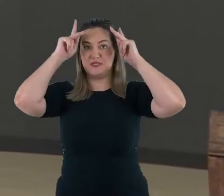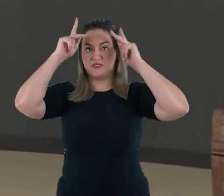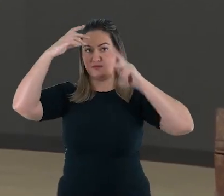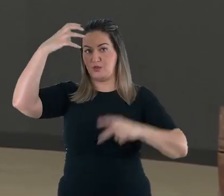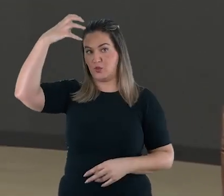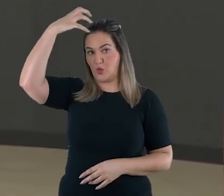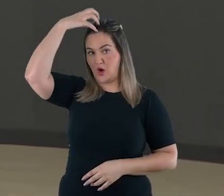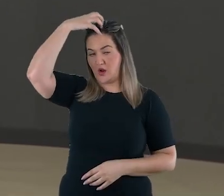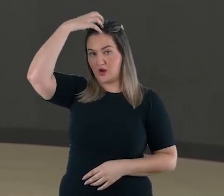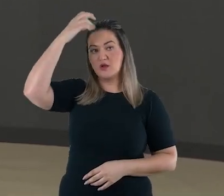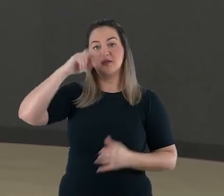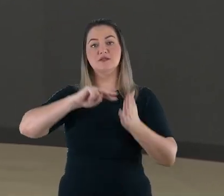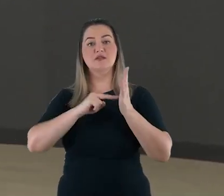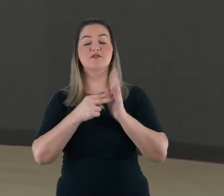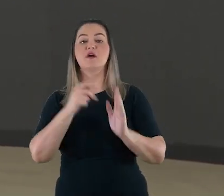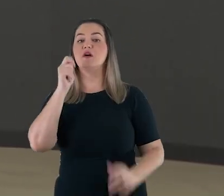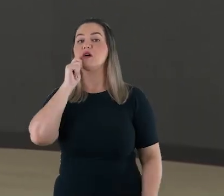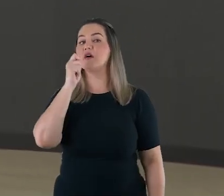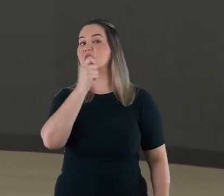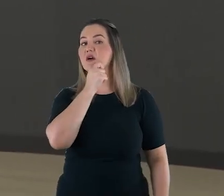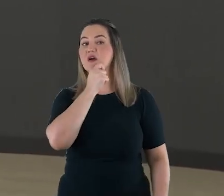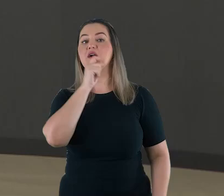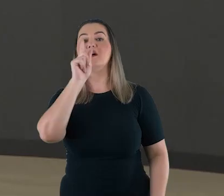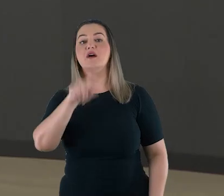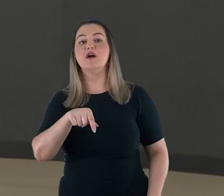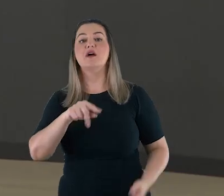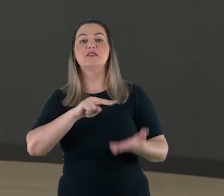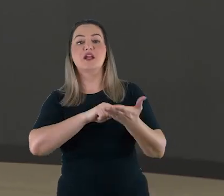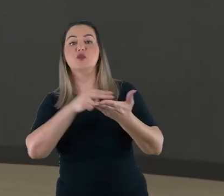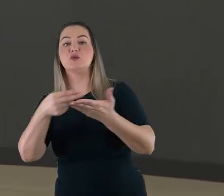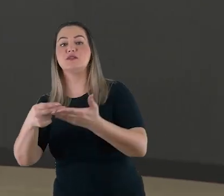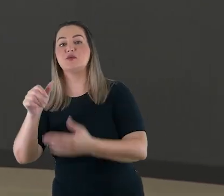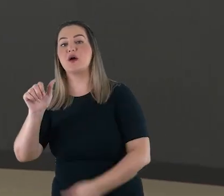equivale ao nome aramaico Abdenego e pode